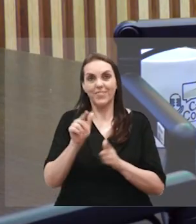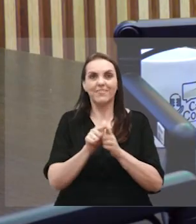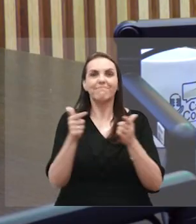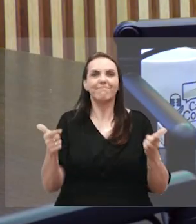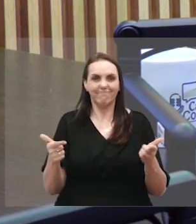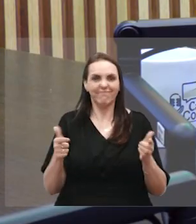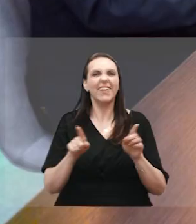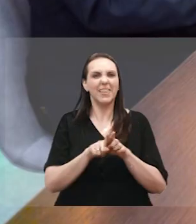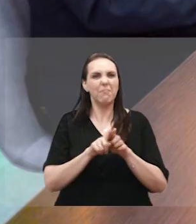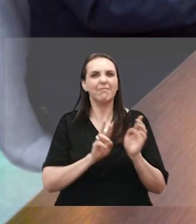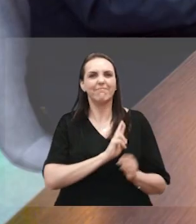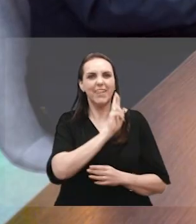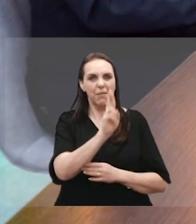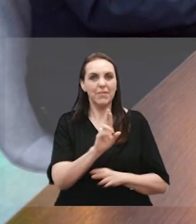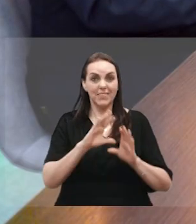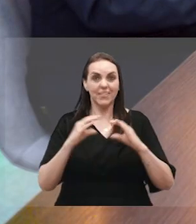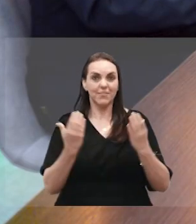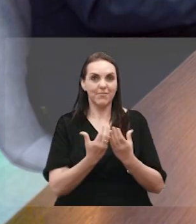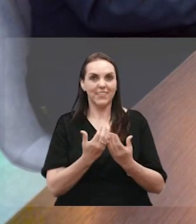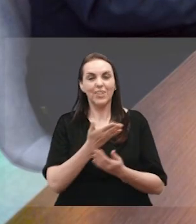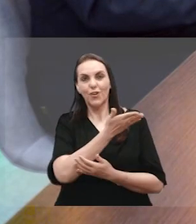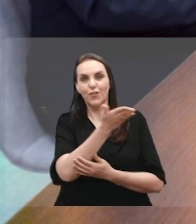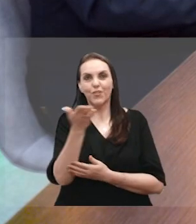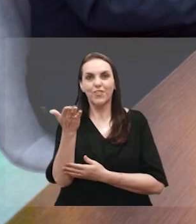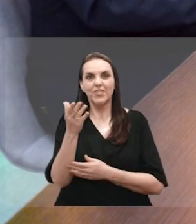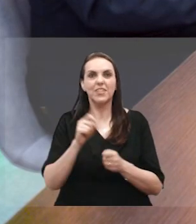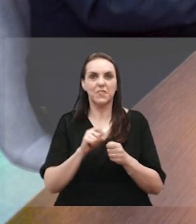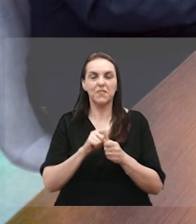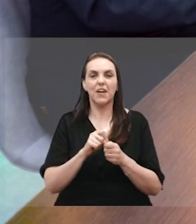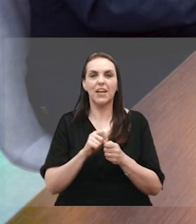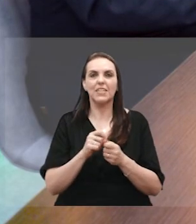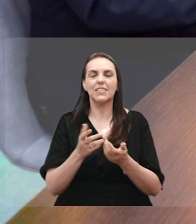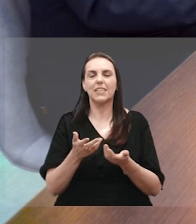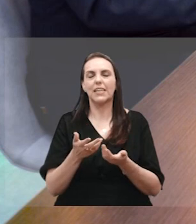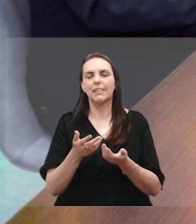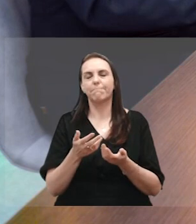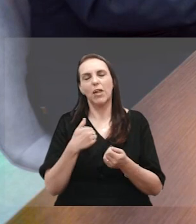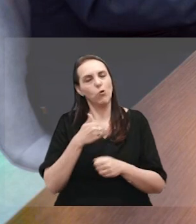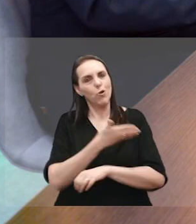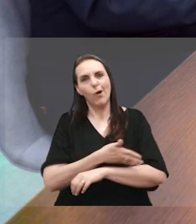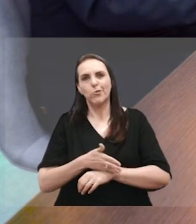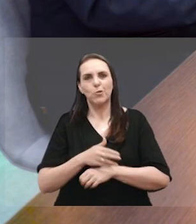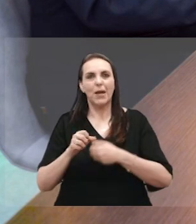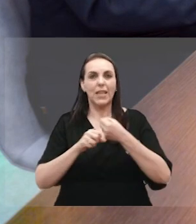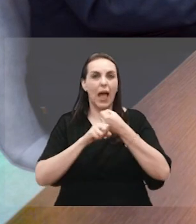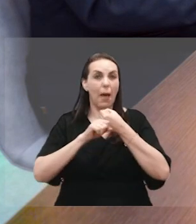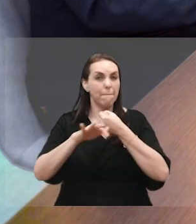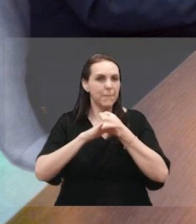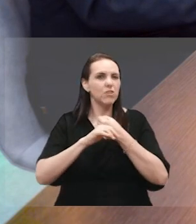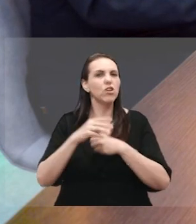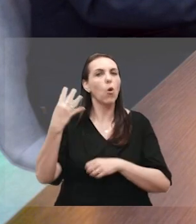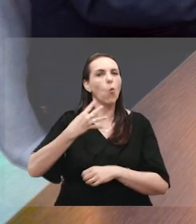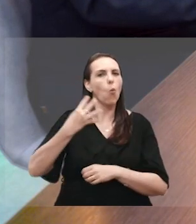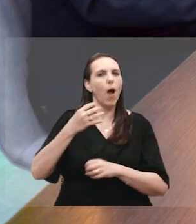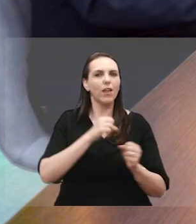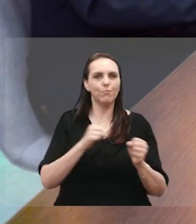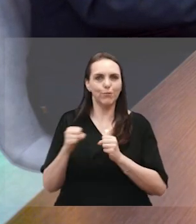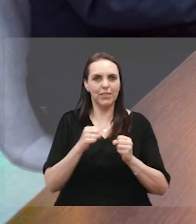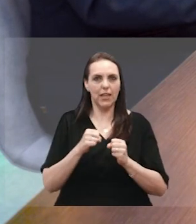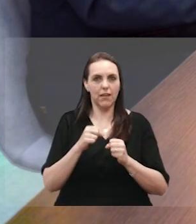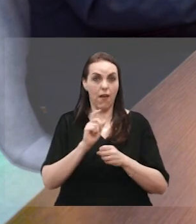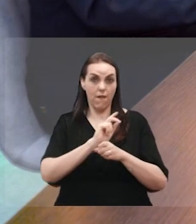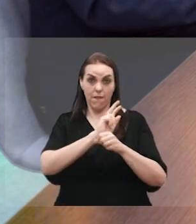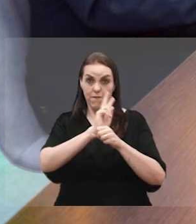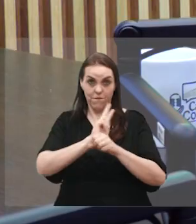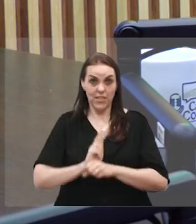vocês jornalistas representam também a nossa comunidade e é vocês que fazem eu costumo dizer que a mídia é o quarto poder, costumam nos fiscalizar também,